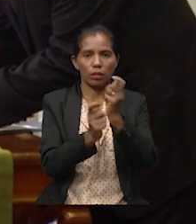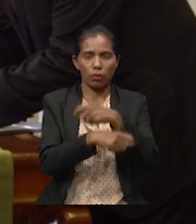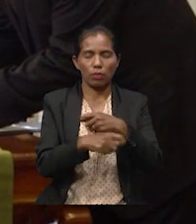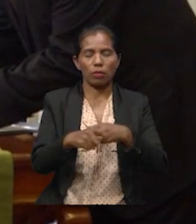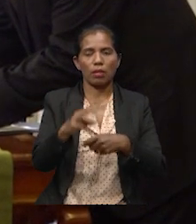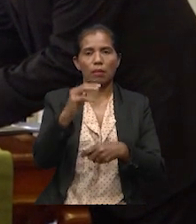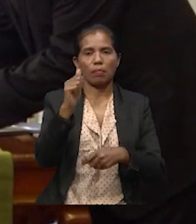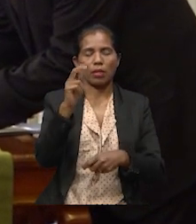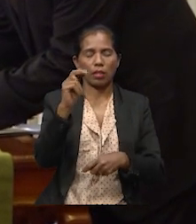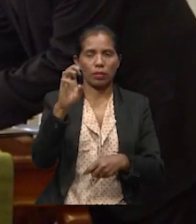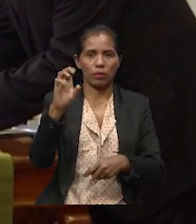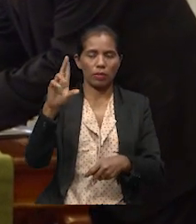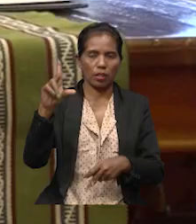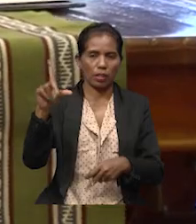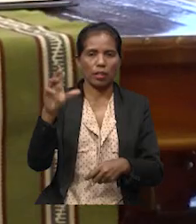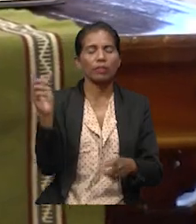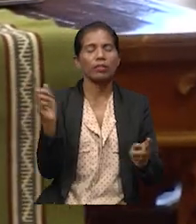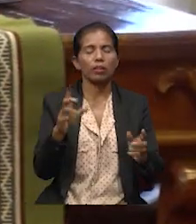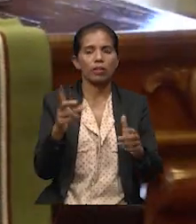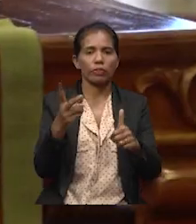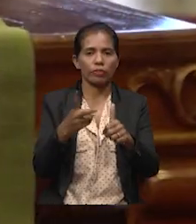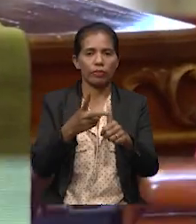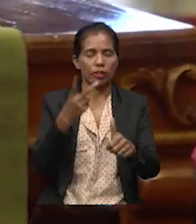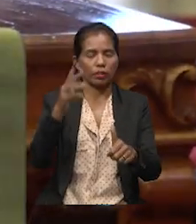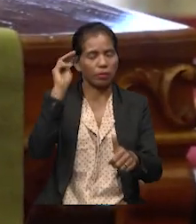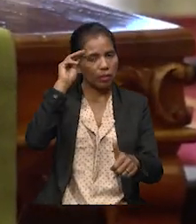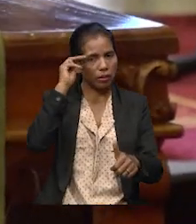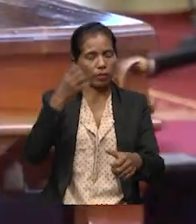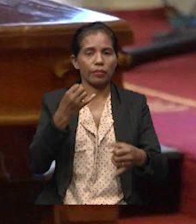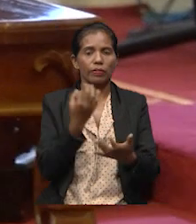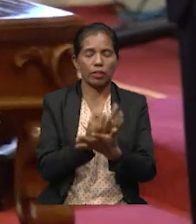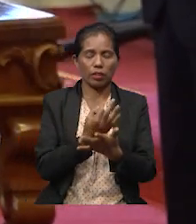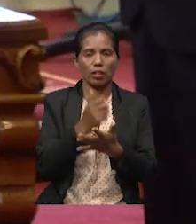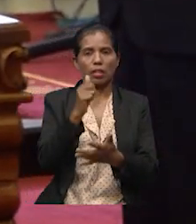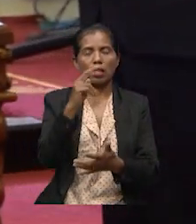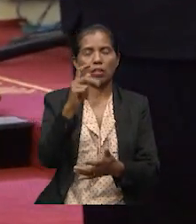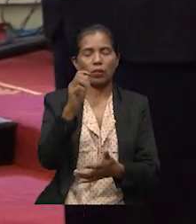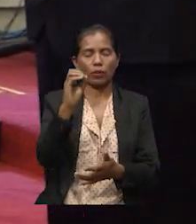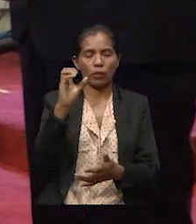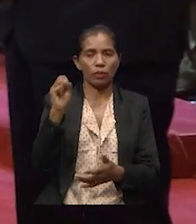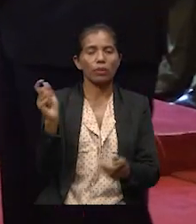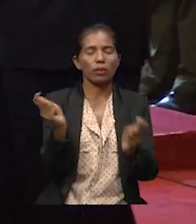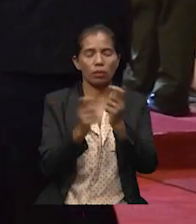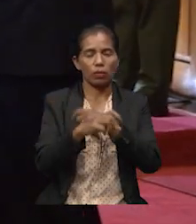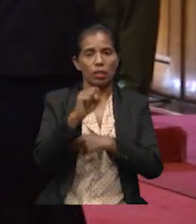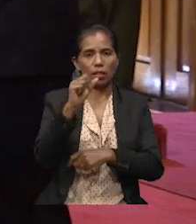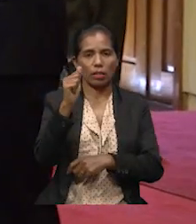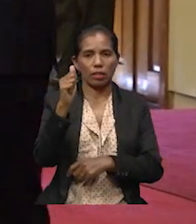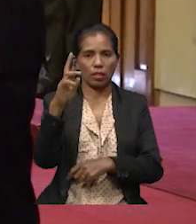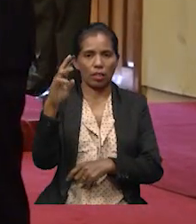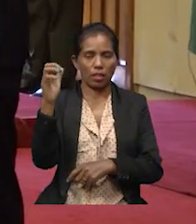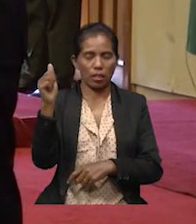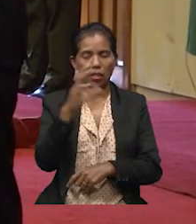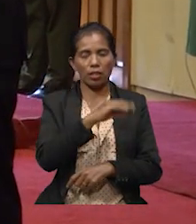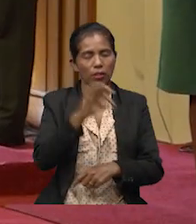Cárceres da Costa, vice-ministro de Finanças, Antônio Freitas, substitui Sara Lobo Brites, no